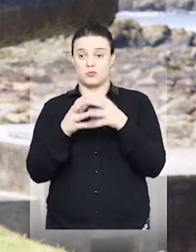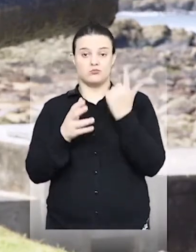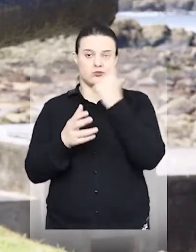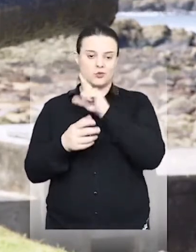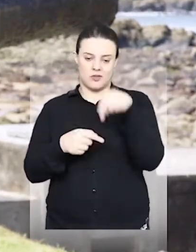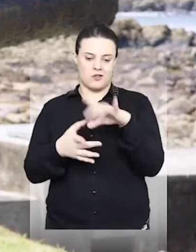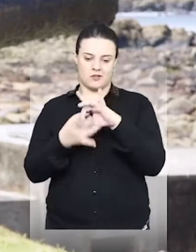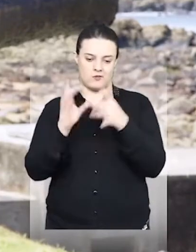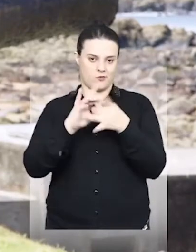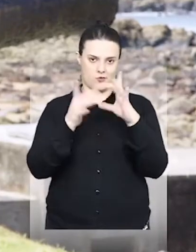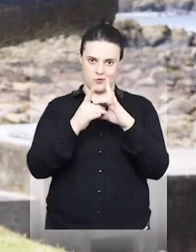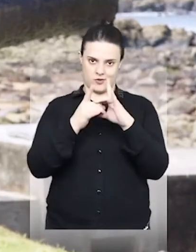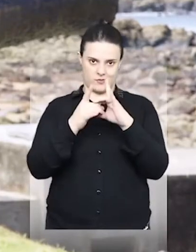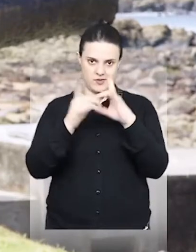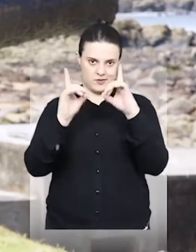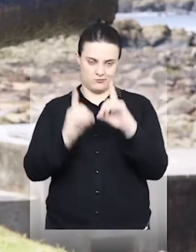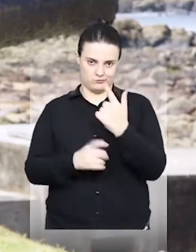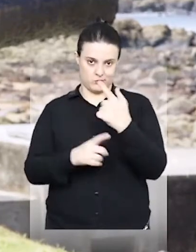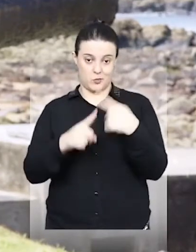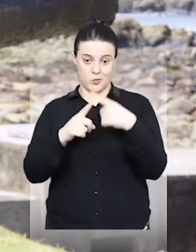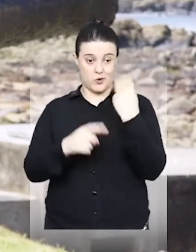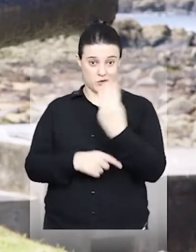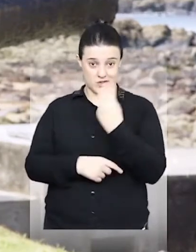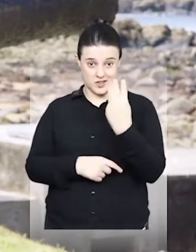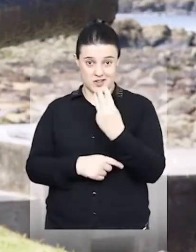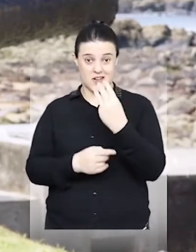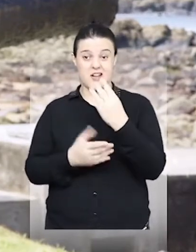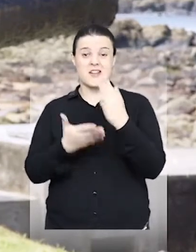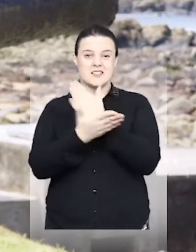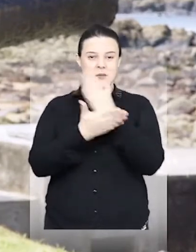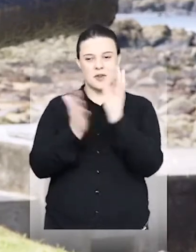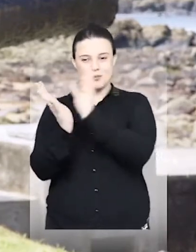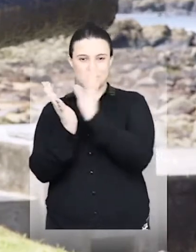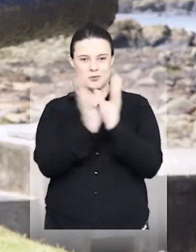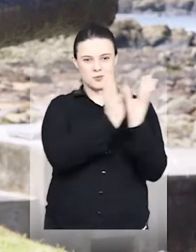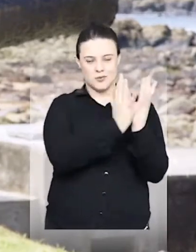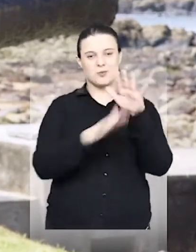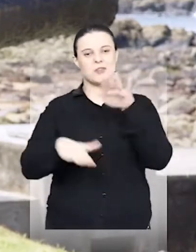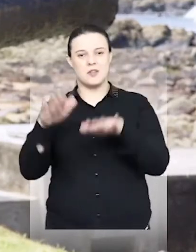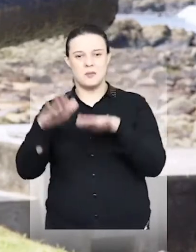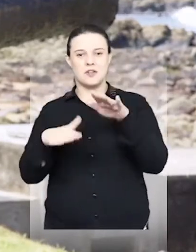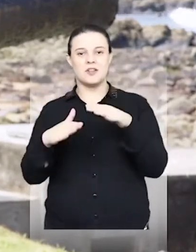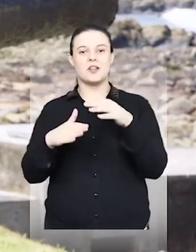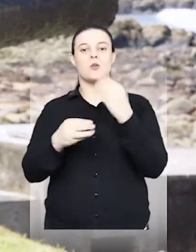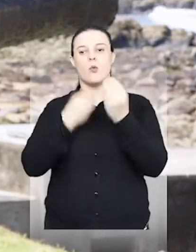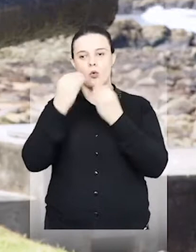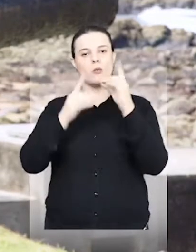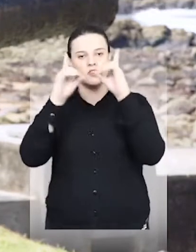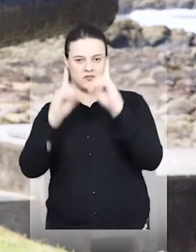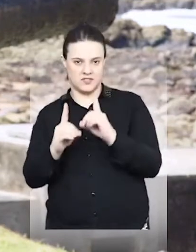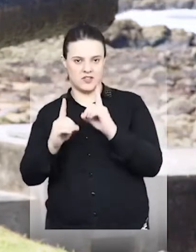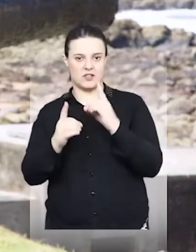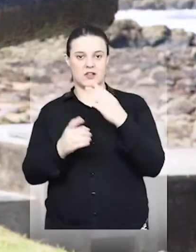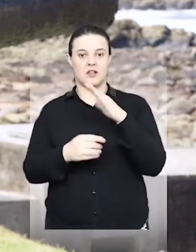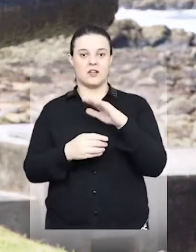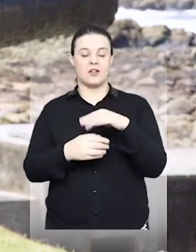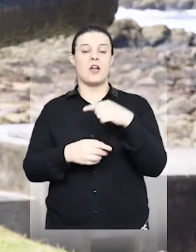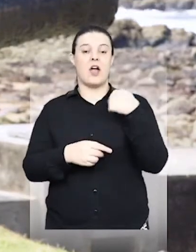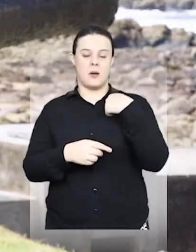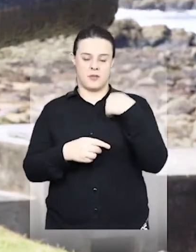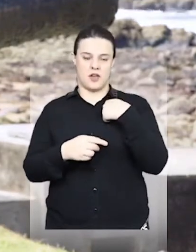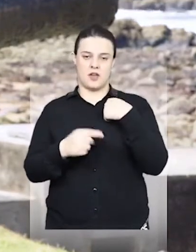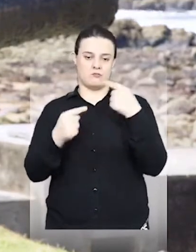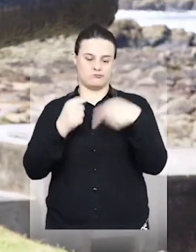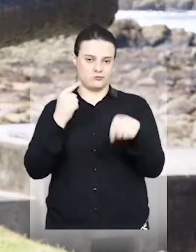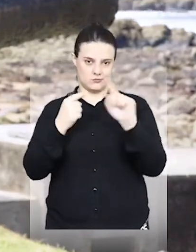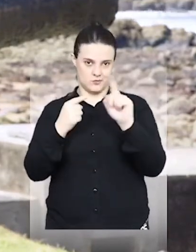foi contemplada para essas Olimpíadas, porque o triatlon é dividido por classes a depender do nível de comprometimento. Minha classe é